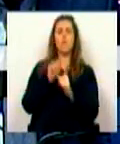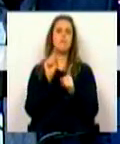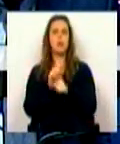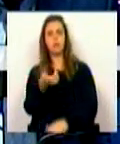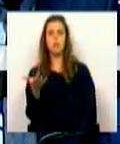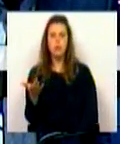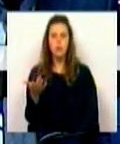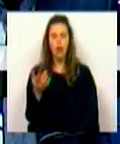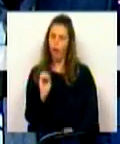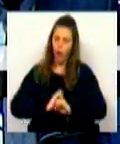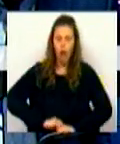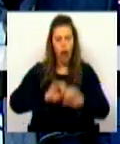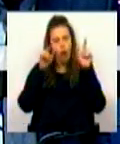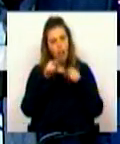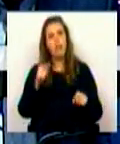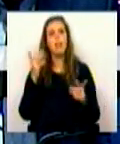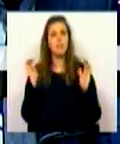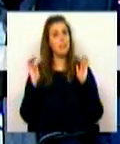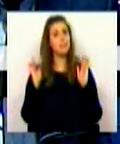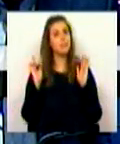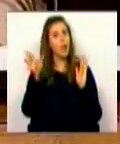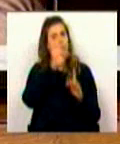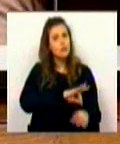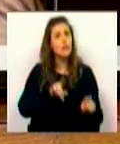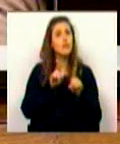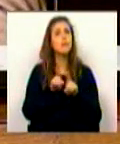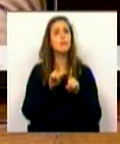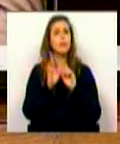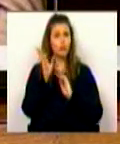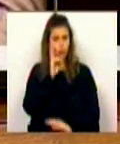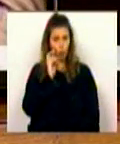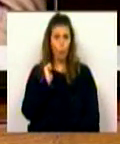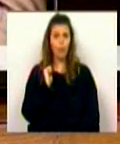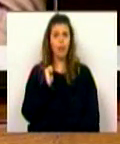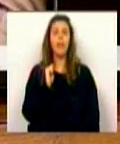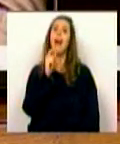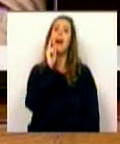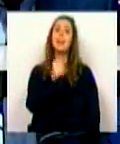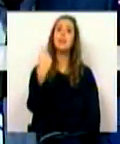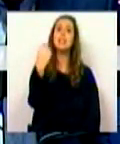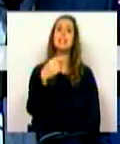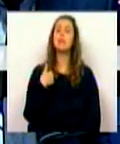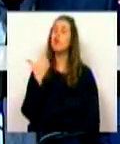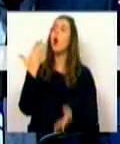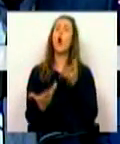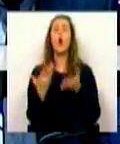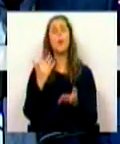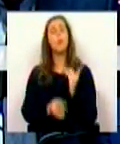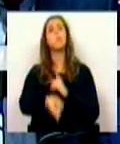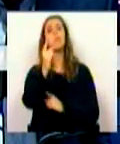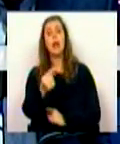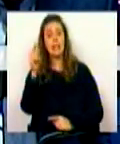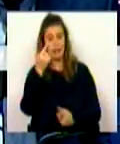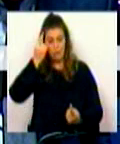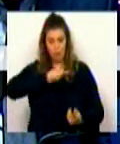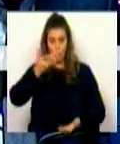Ora, é evidente que aquilo que temos de comparar... Senhores deputados, desculpem lá. Aquilo que temos de comparar... Aquilo que